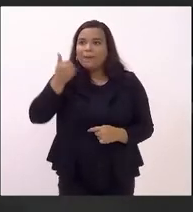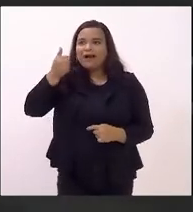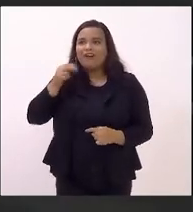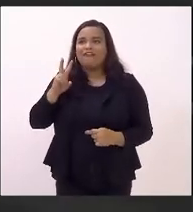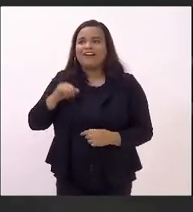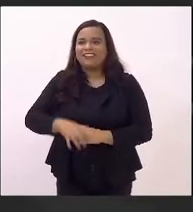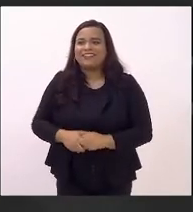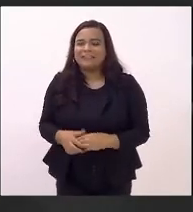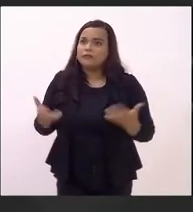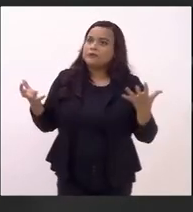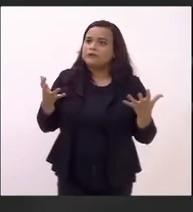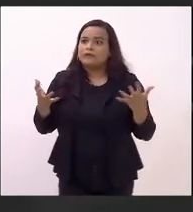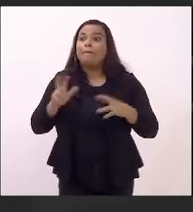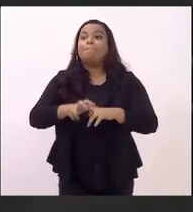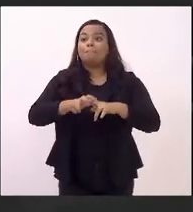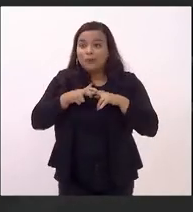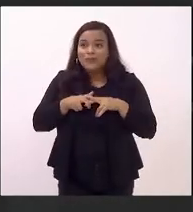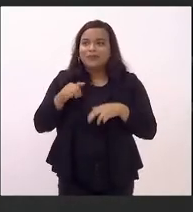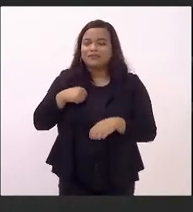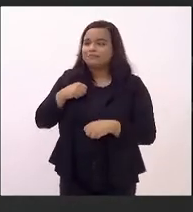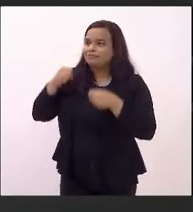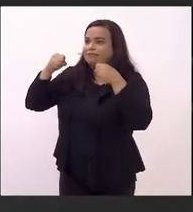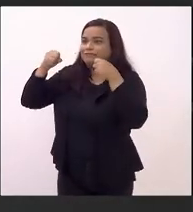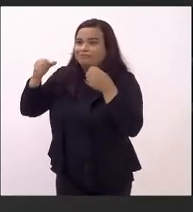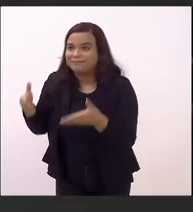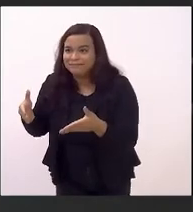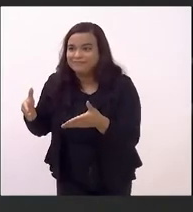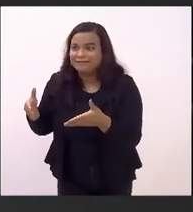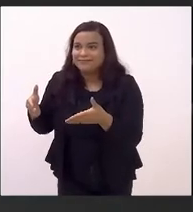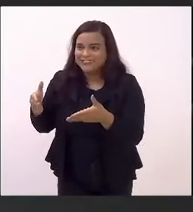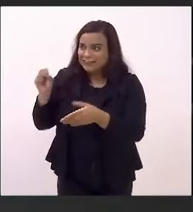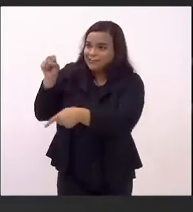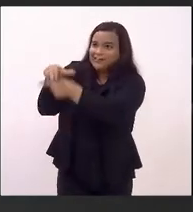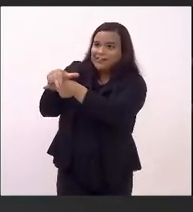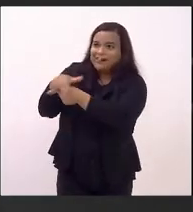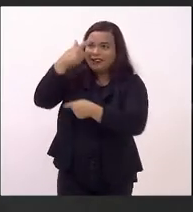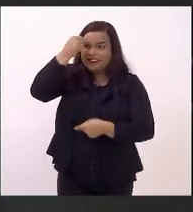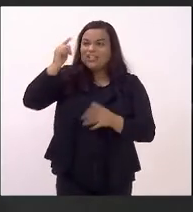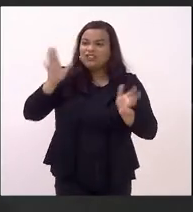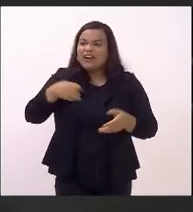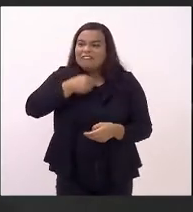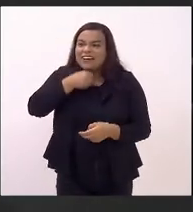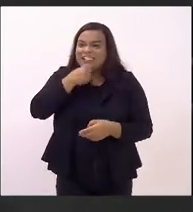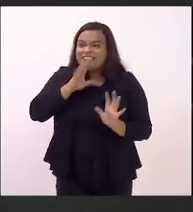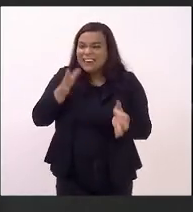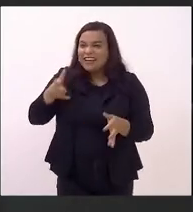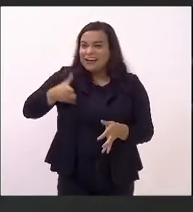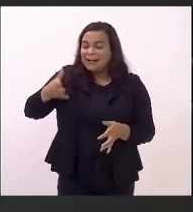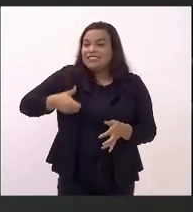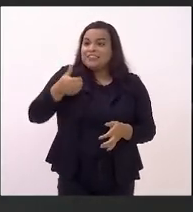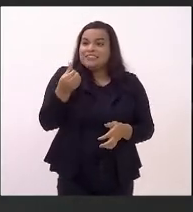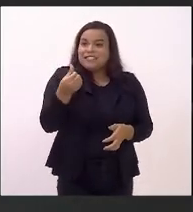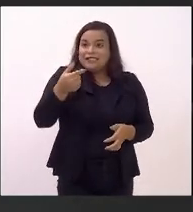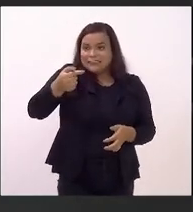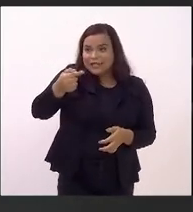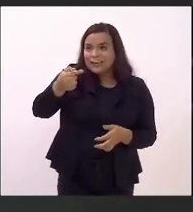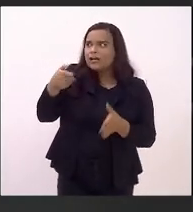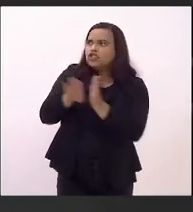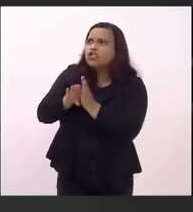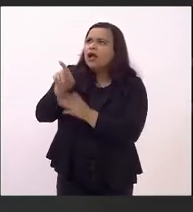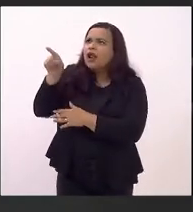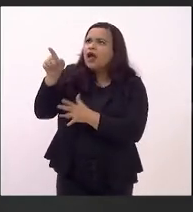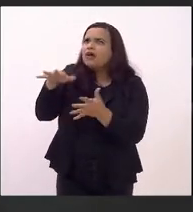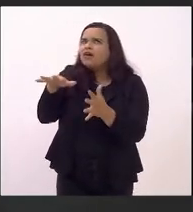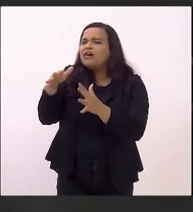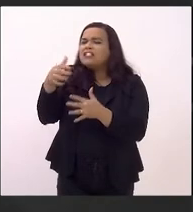isso que na academia, foi bom que eu cheguei já uma pessoa de idosa, de idade, né? Tenho 67 anos, cheguei aos 60